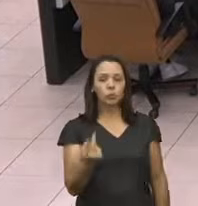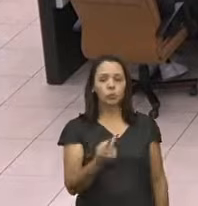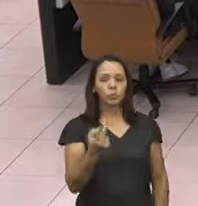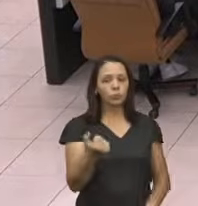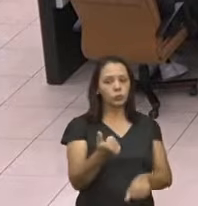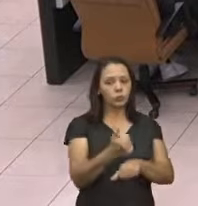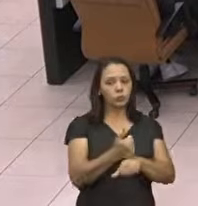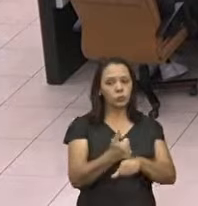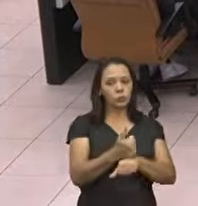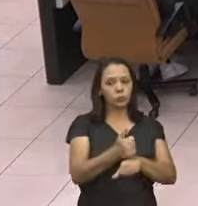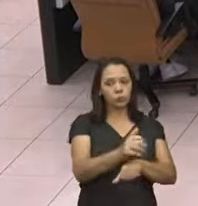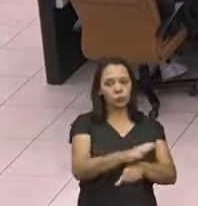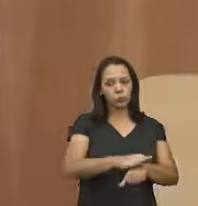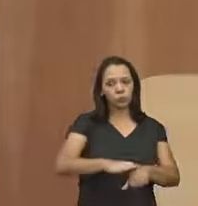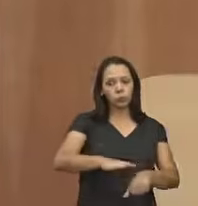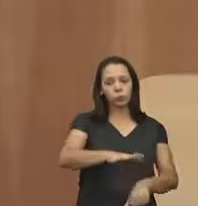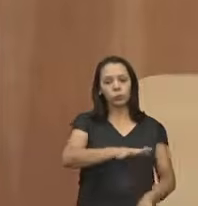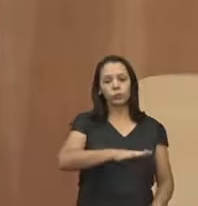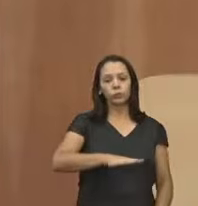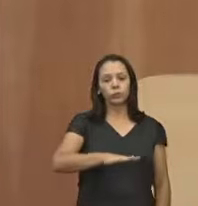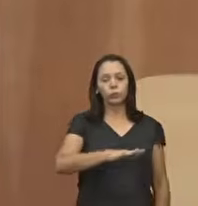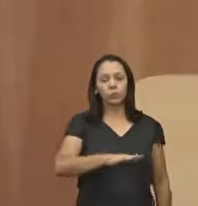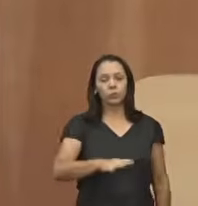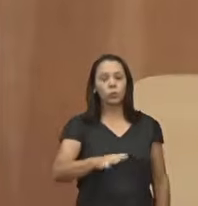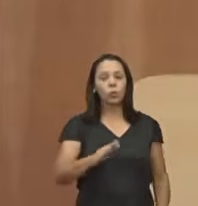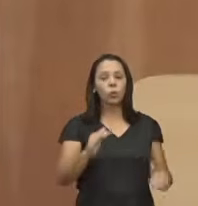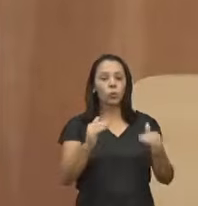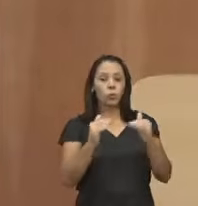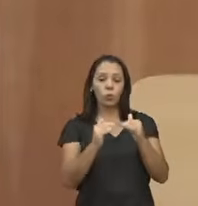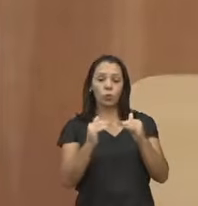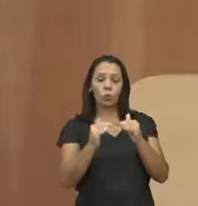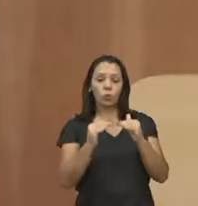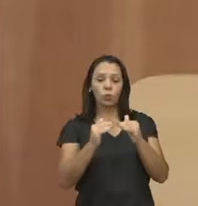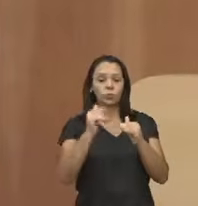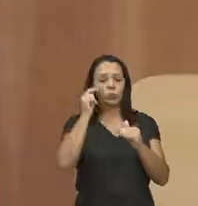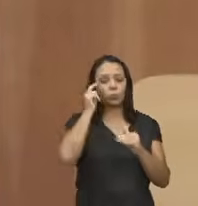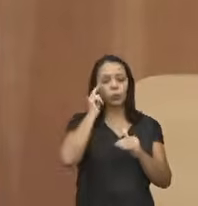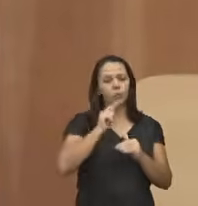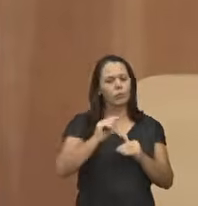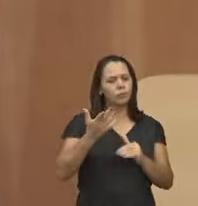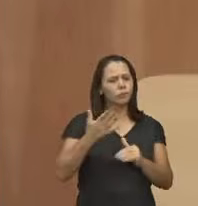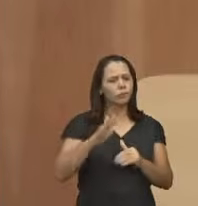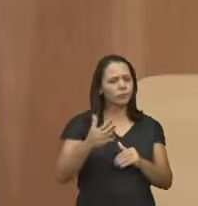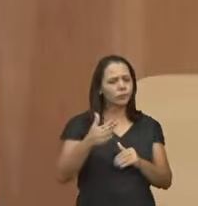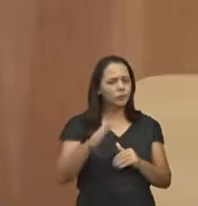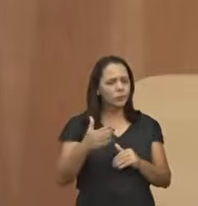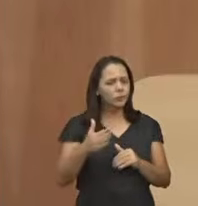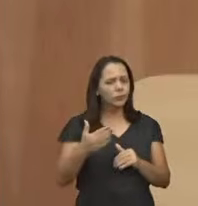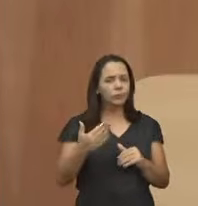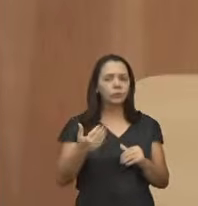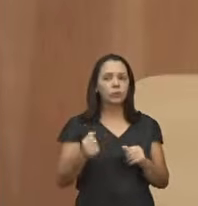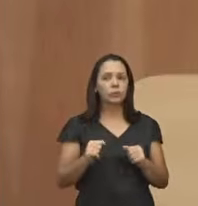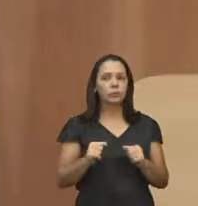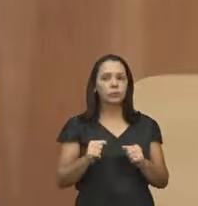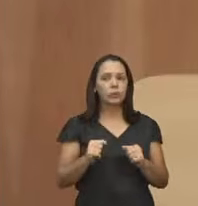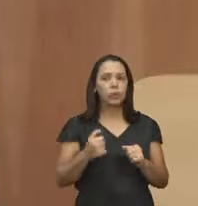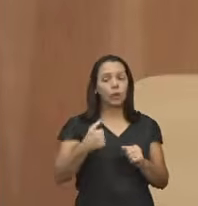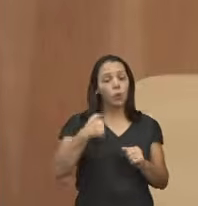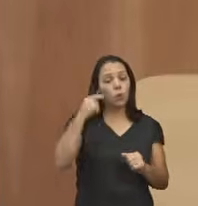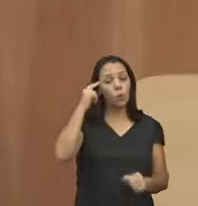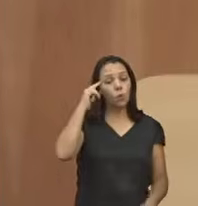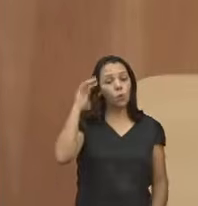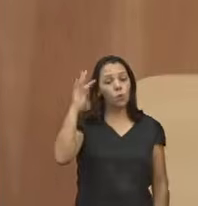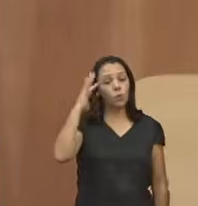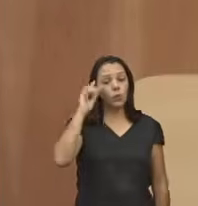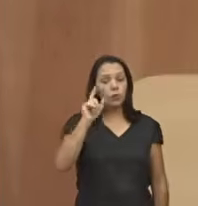né? Eu concordo em partes com o Gabriel, porém, eu acho que